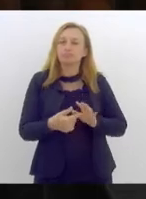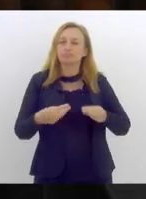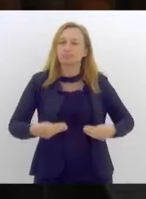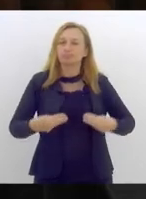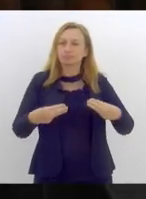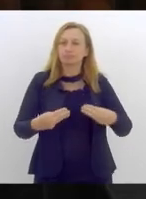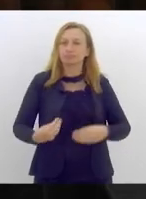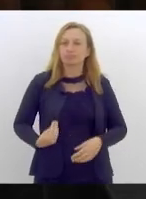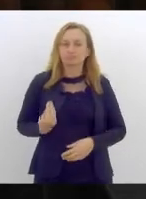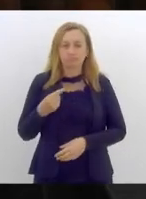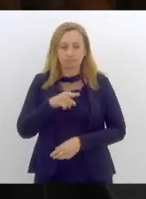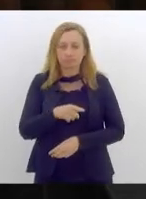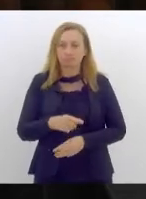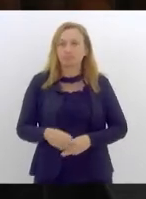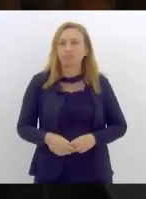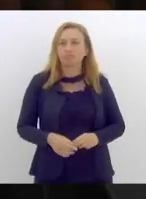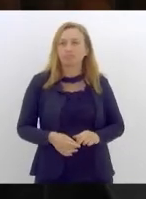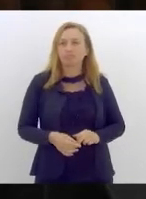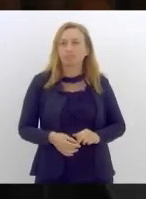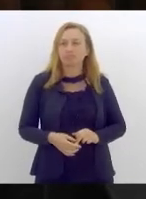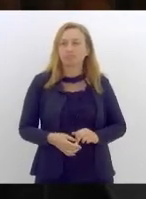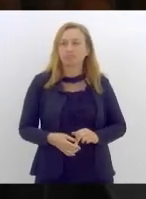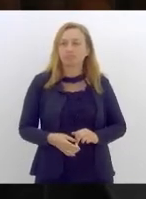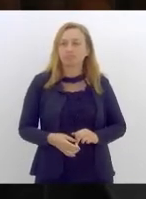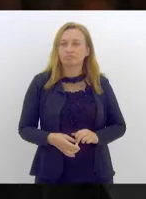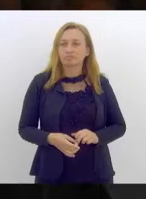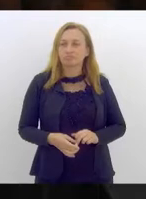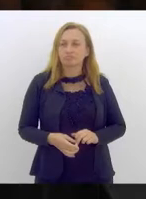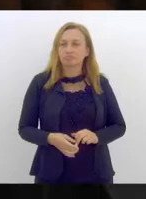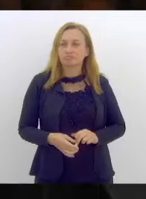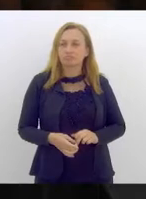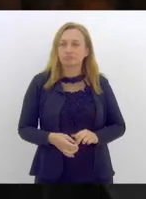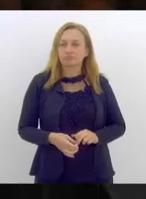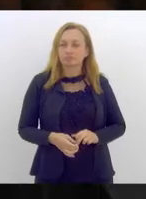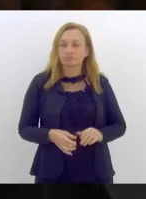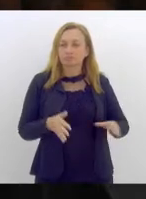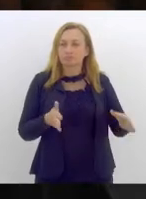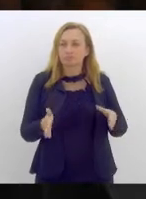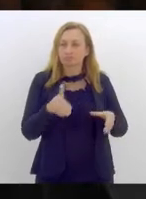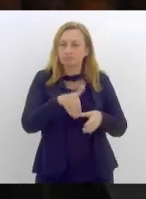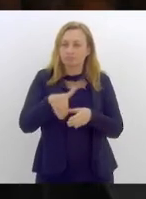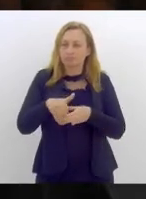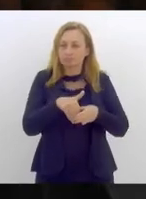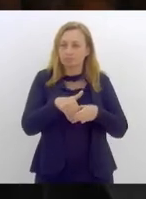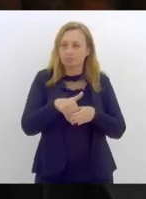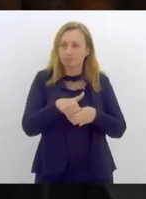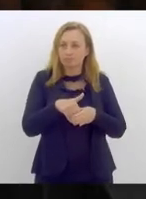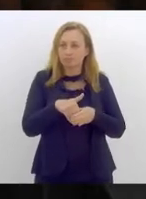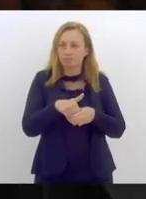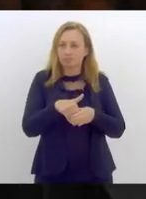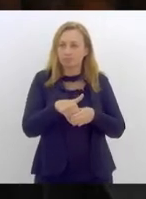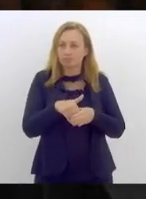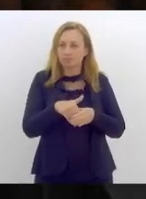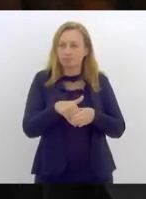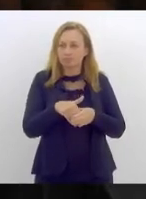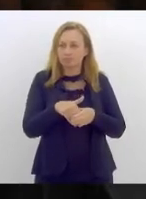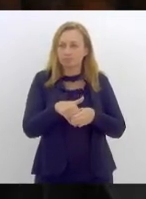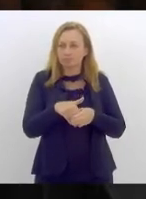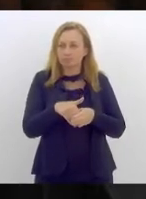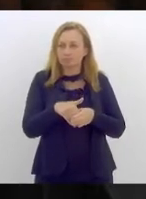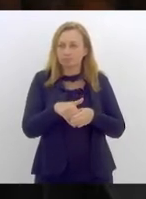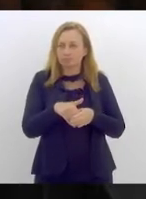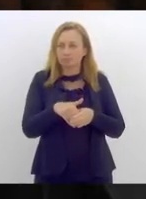estavam ali que as eleições deviam ser adiadas porque